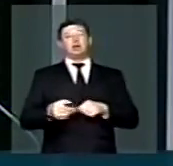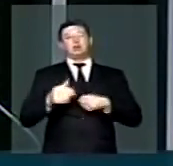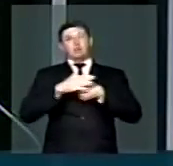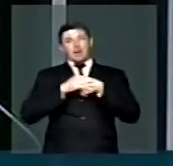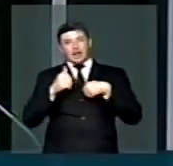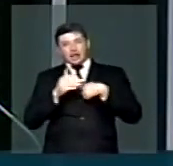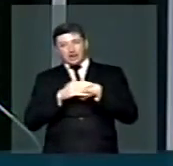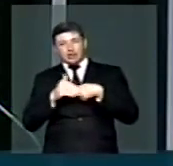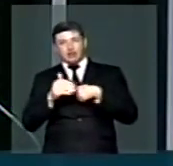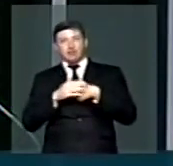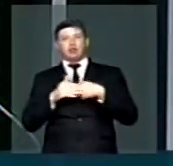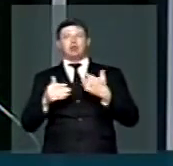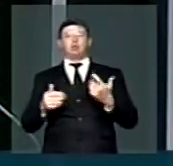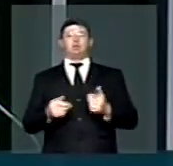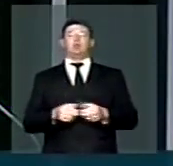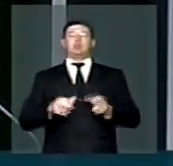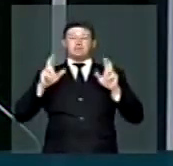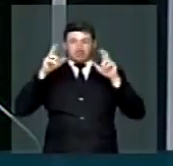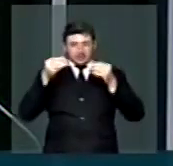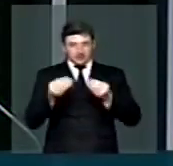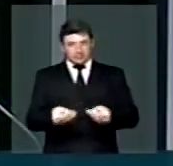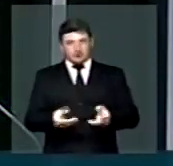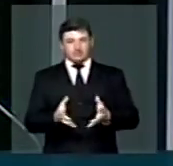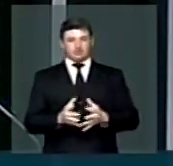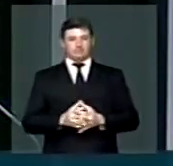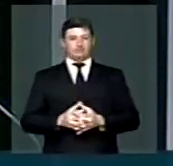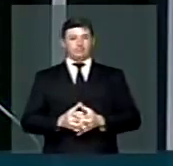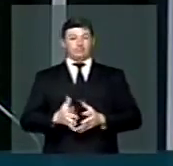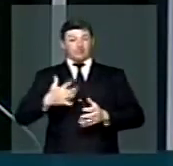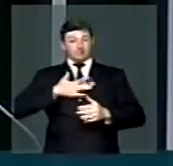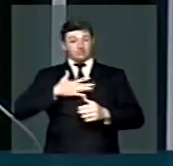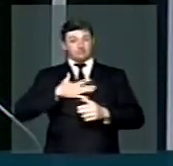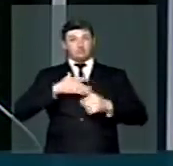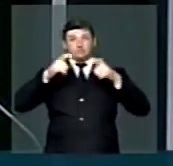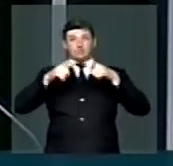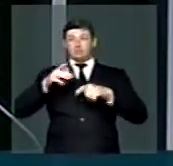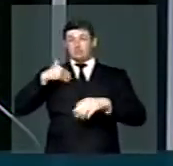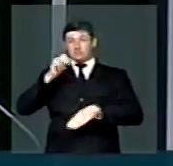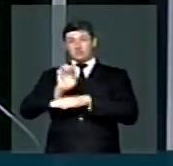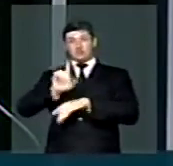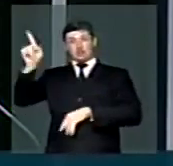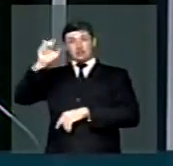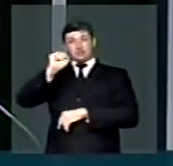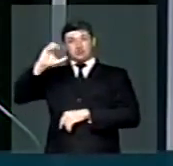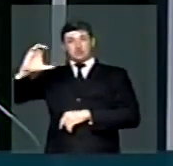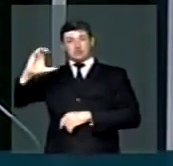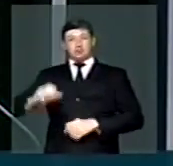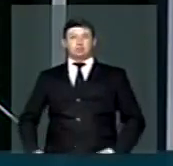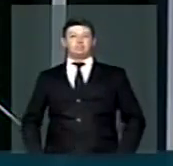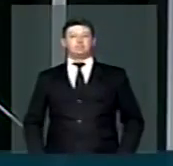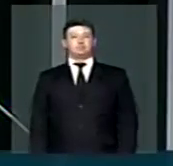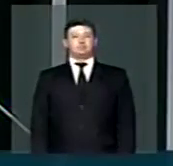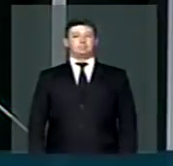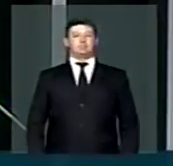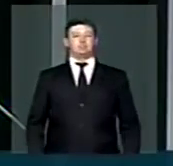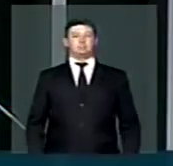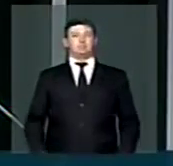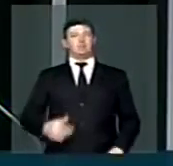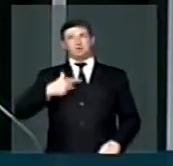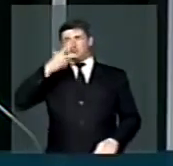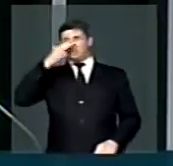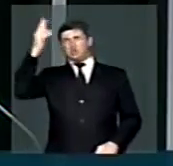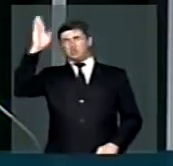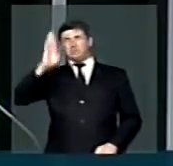palavras de alentos e de esperança. Lá na minha região, no meu querido estado de Santa Catarina, e creio que em